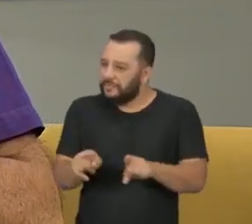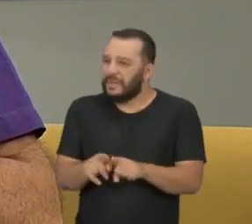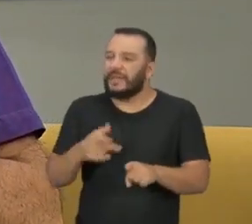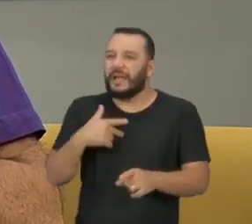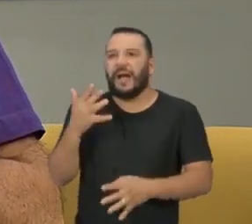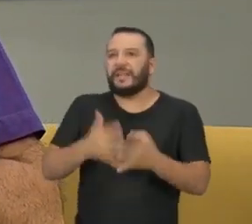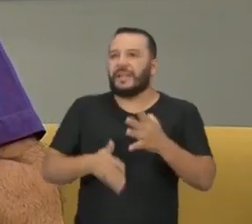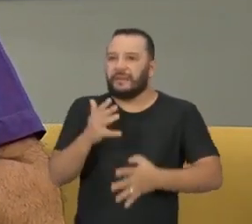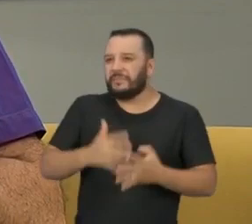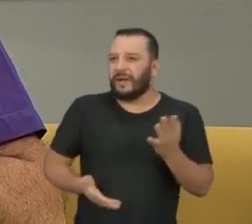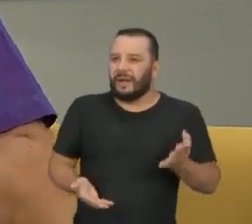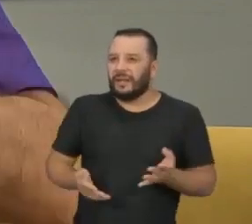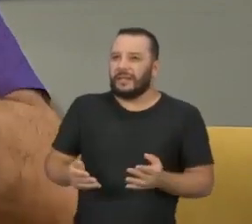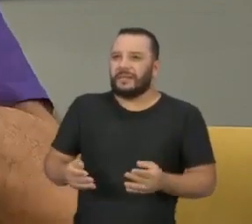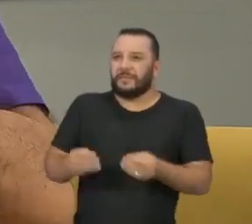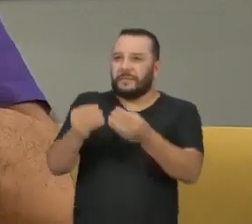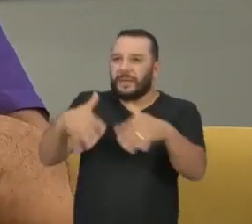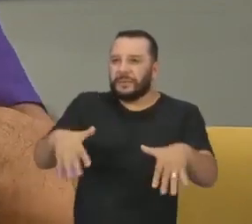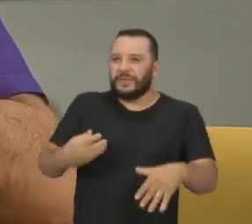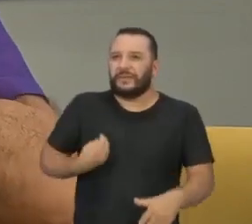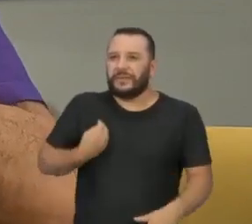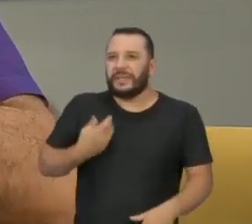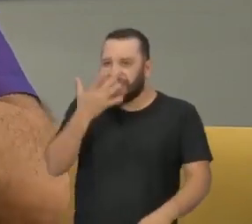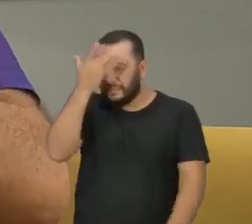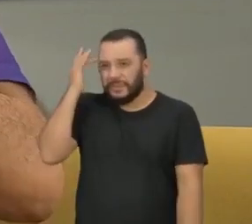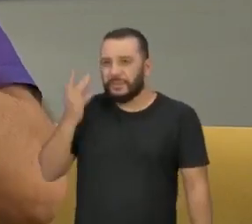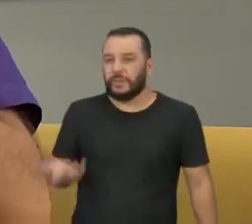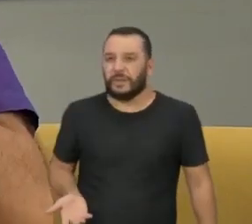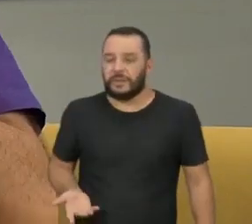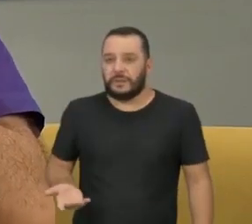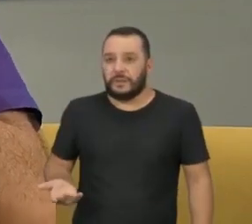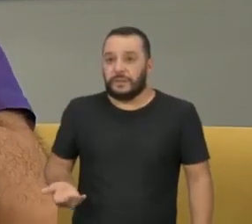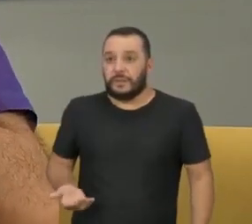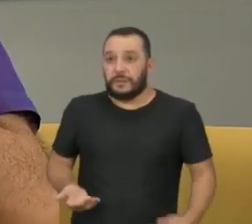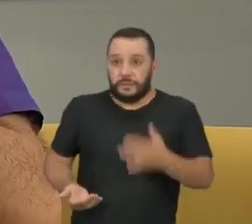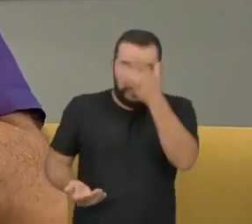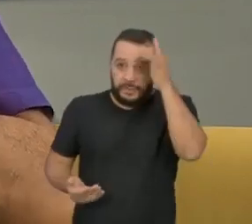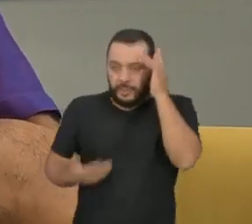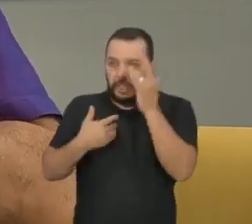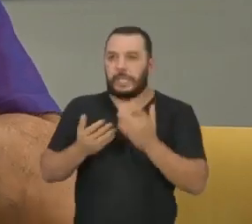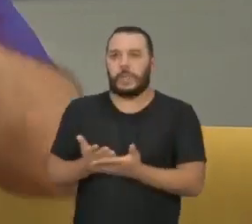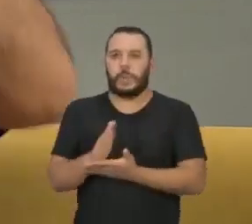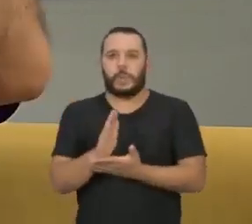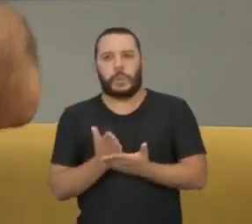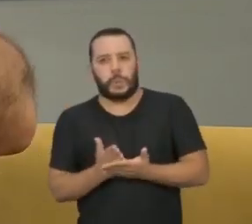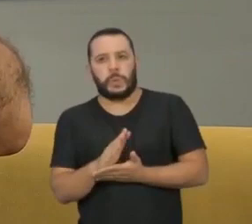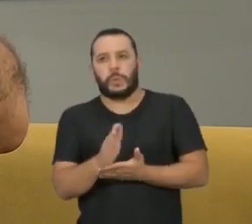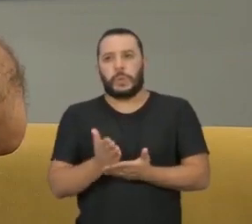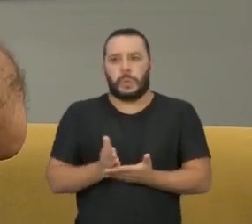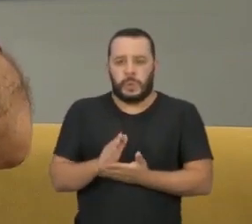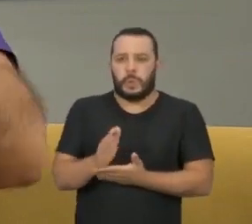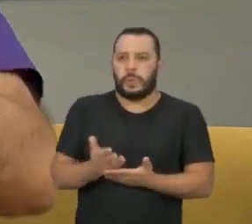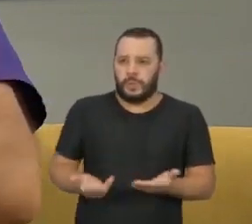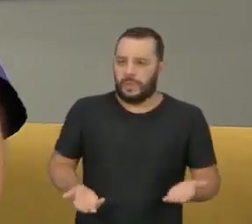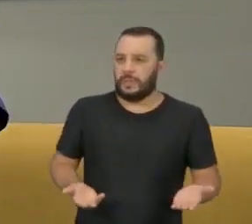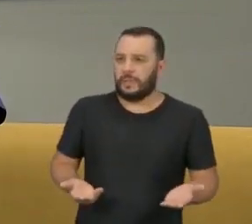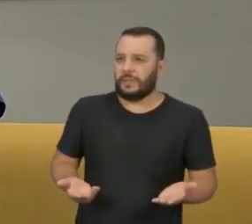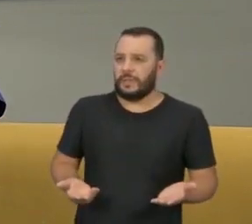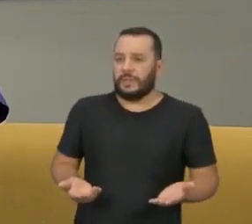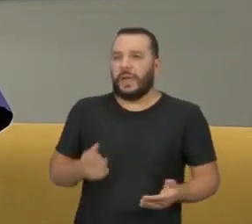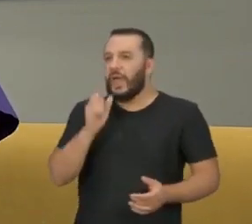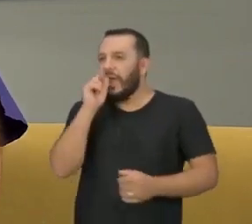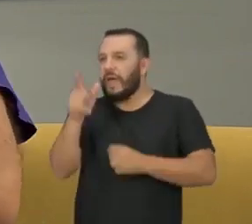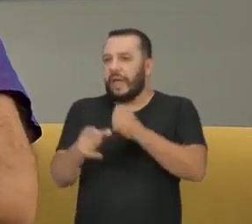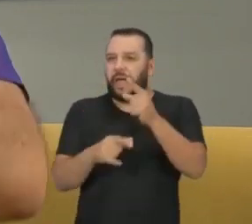própria fantasia, né? Quer dizer, você vê que ele está inquieto com alguma coisa que ele não suporta, e daí ele pratica isso na forma